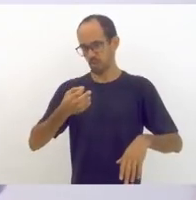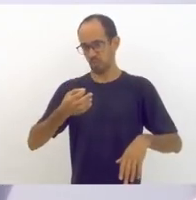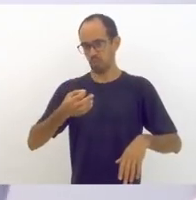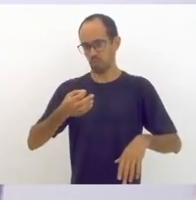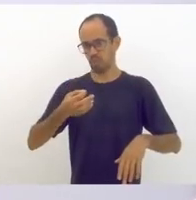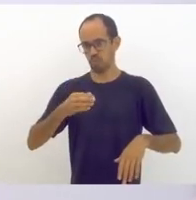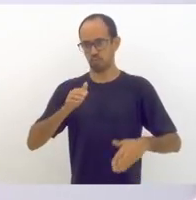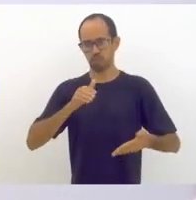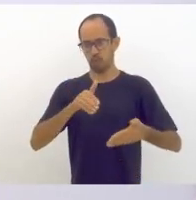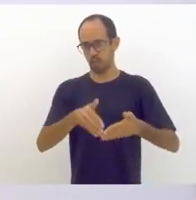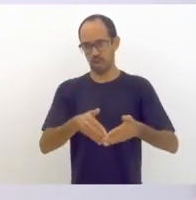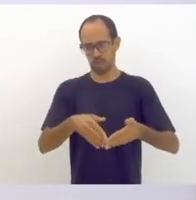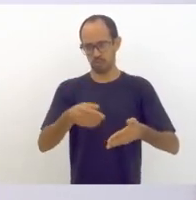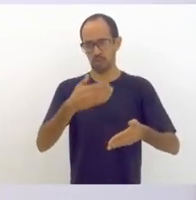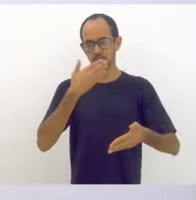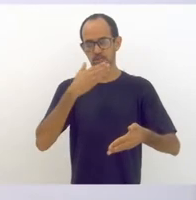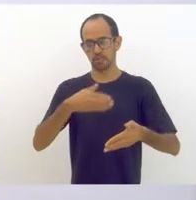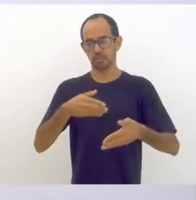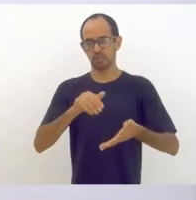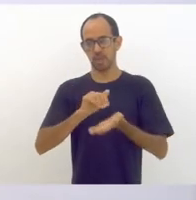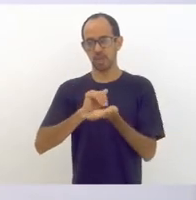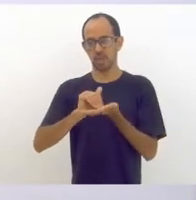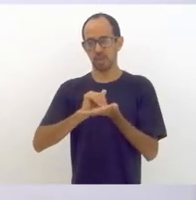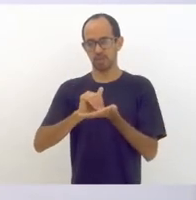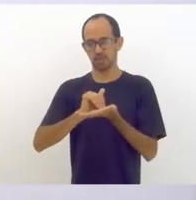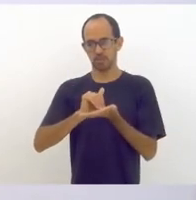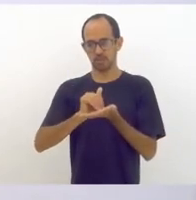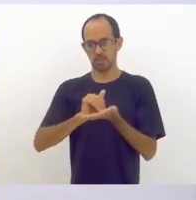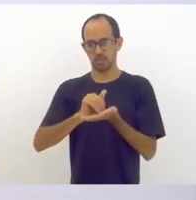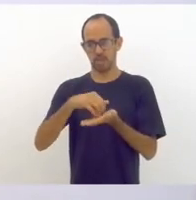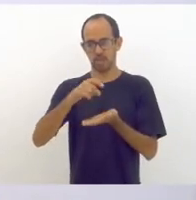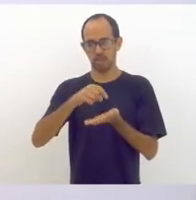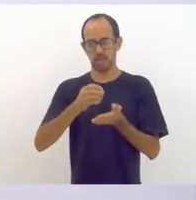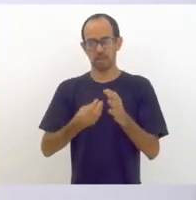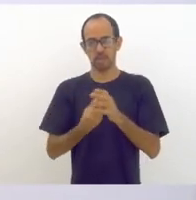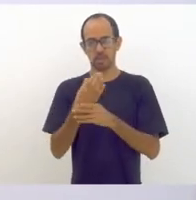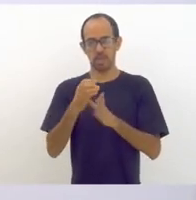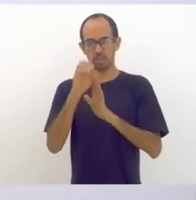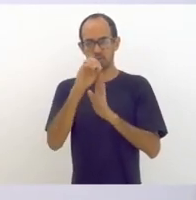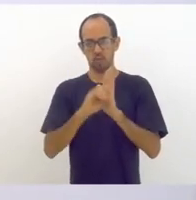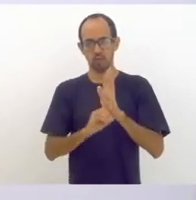à comissão, à secretaria da comissão, que formulasse um ofício